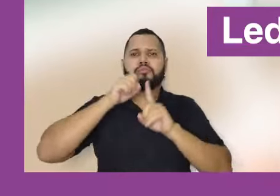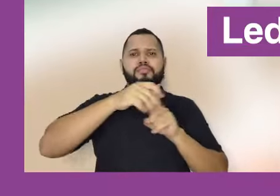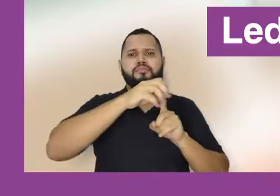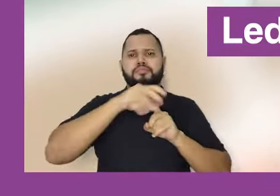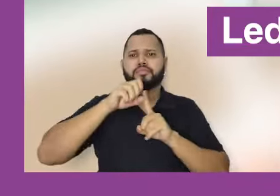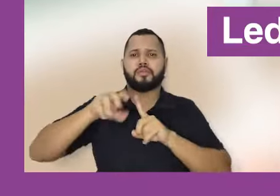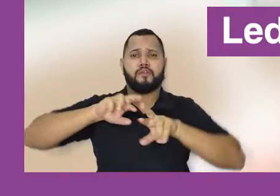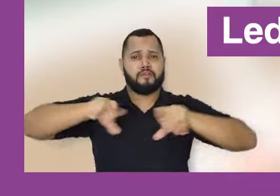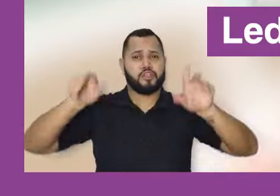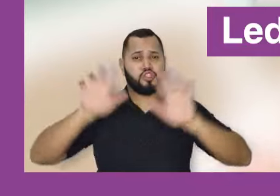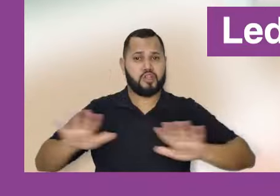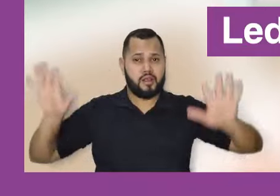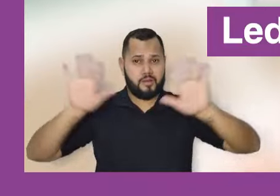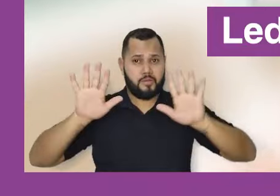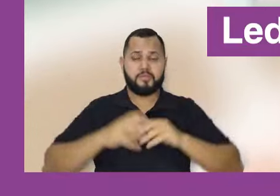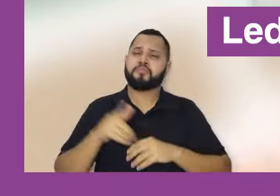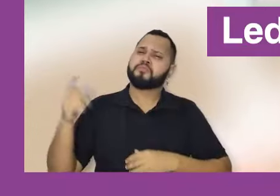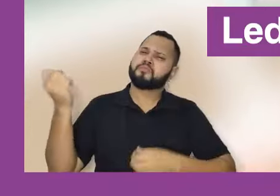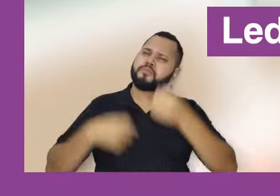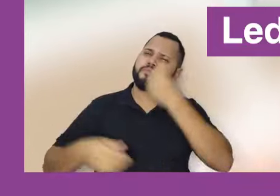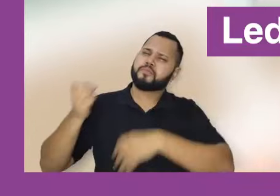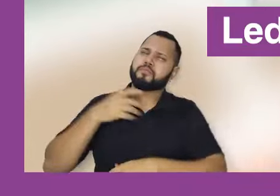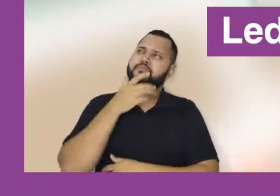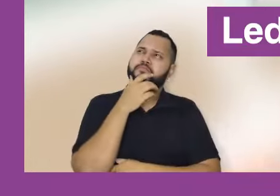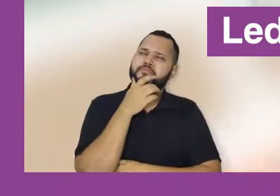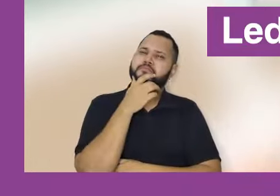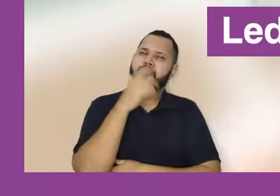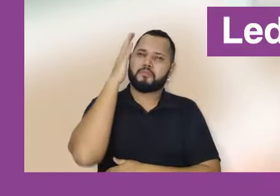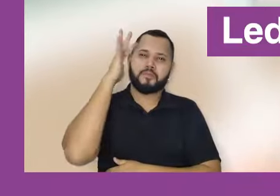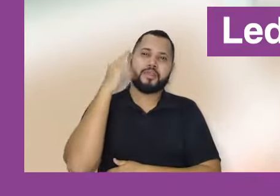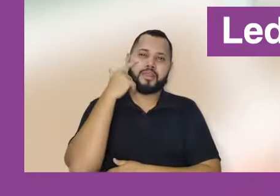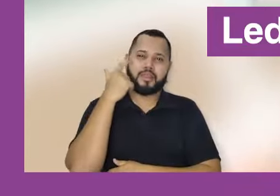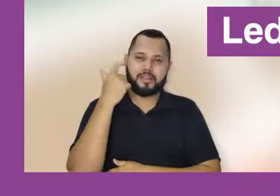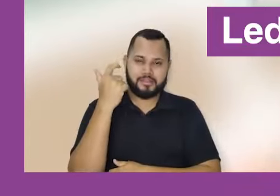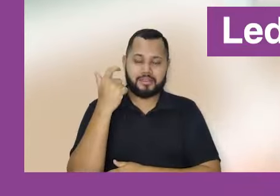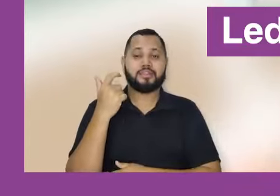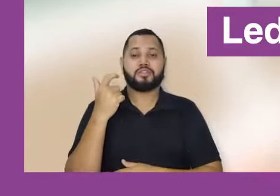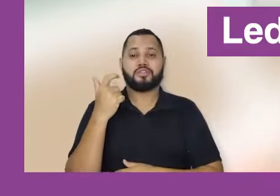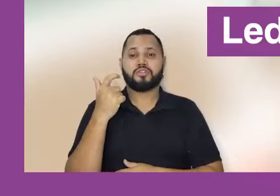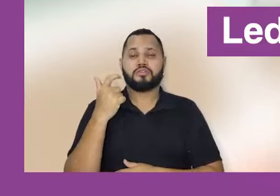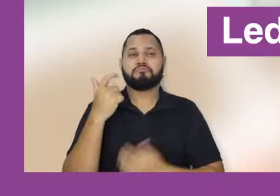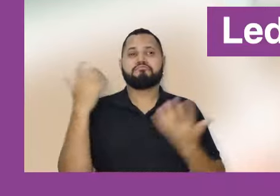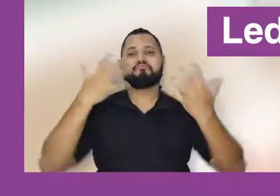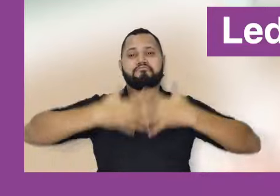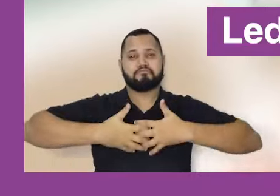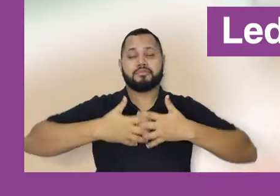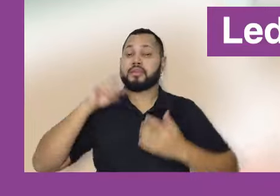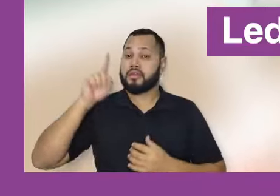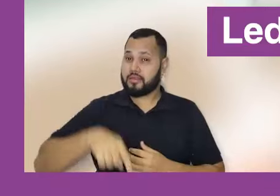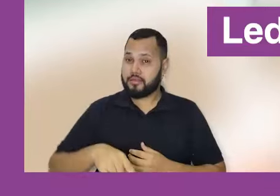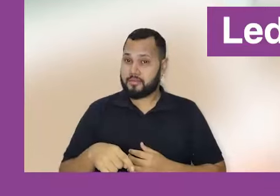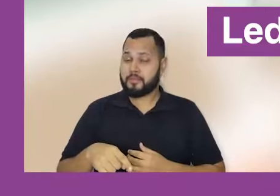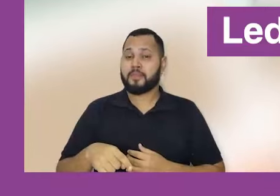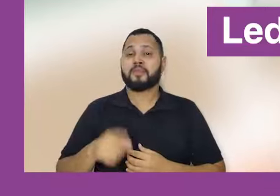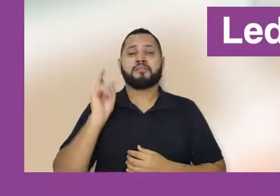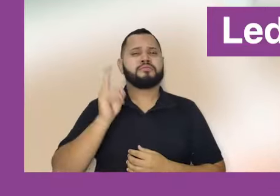geral enquanto você falava me dê um ponto muito interessante na cabeça é que